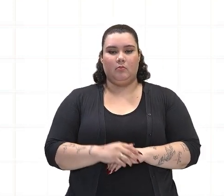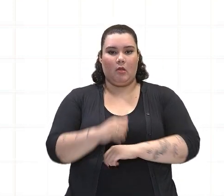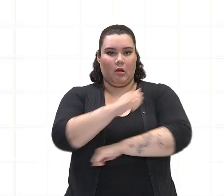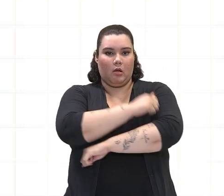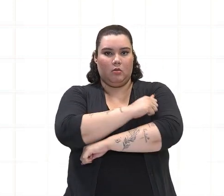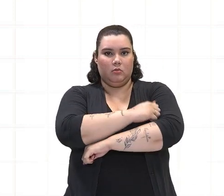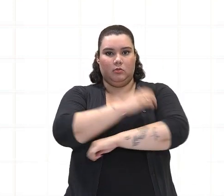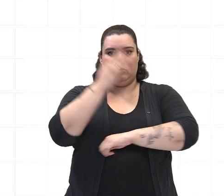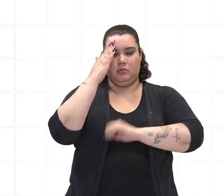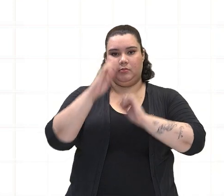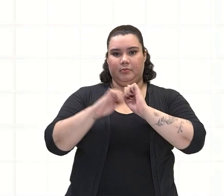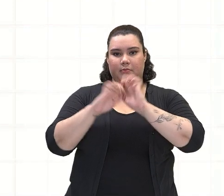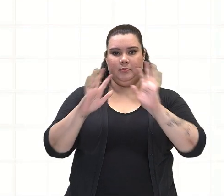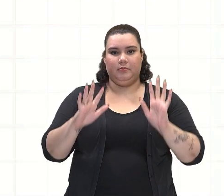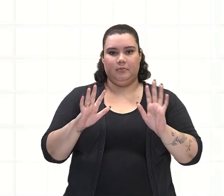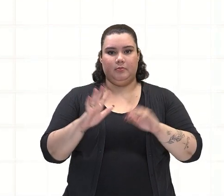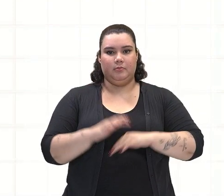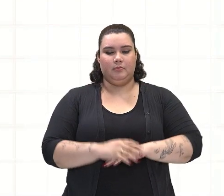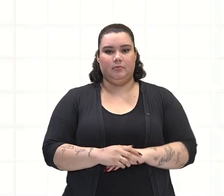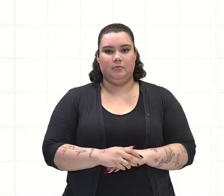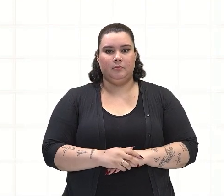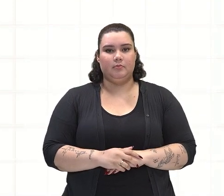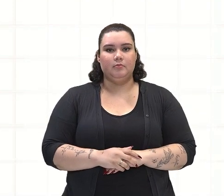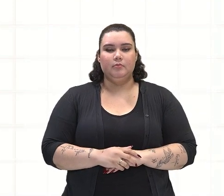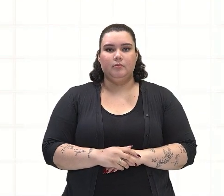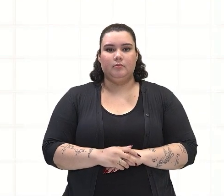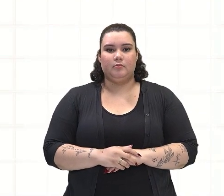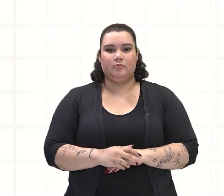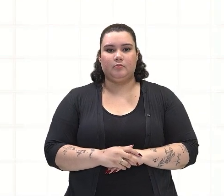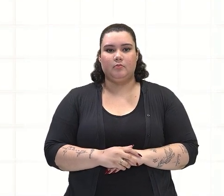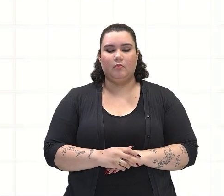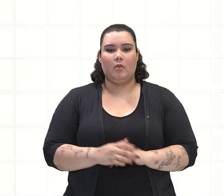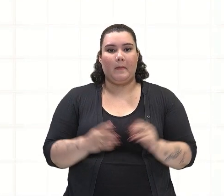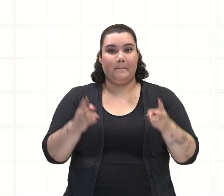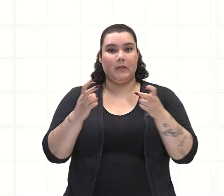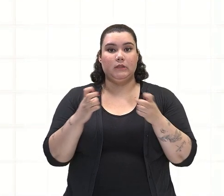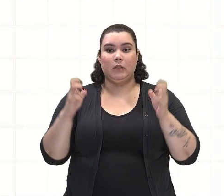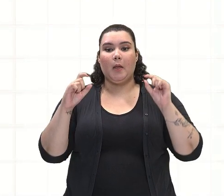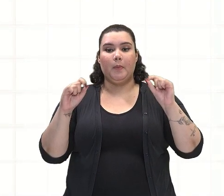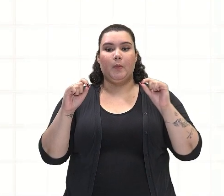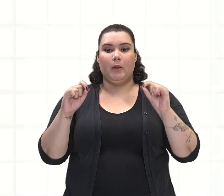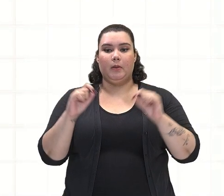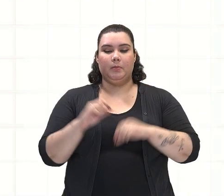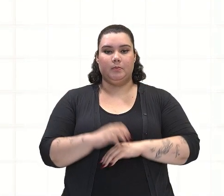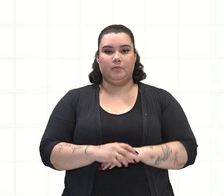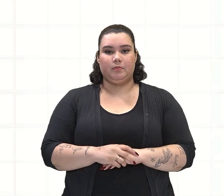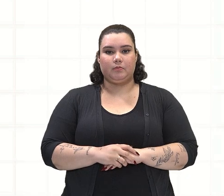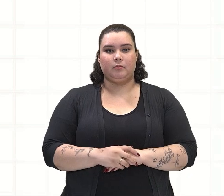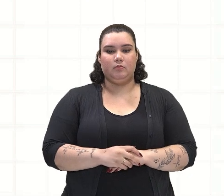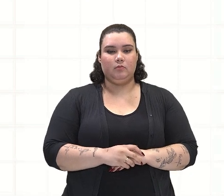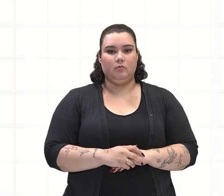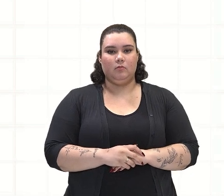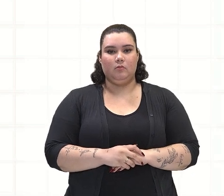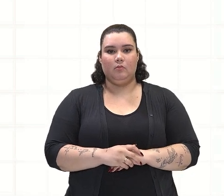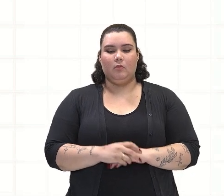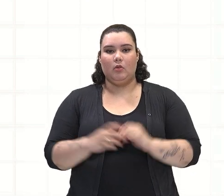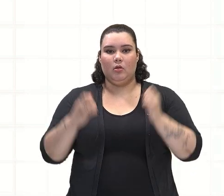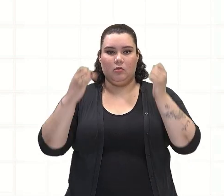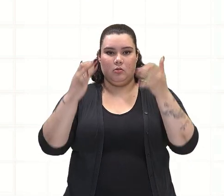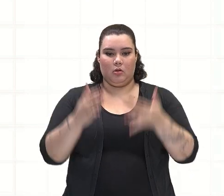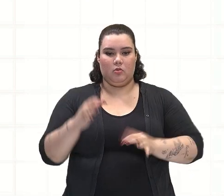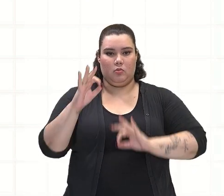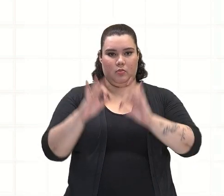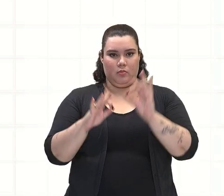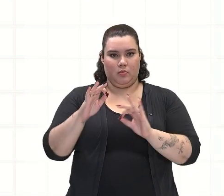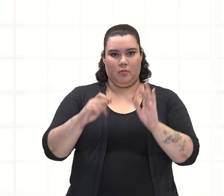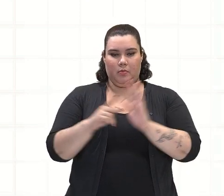melhor do que nós estamos fazendo. Estamos falando. Observa aqui que nós estamos falando de um processo de